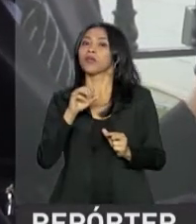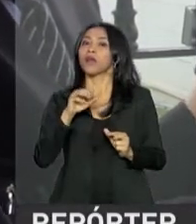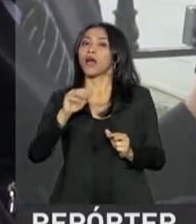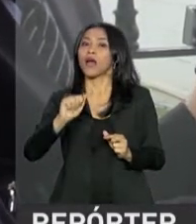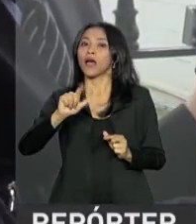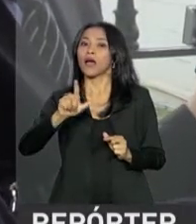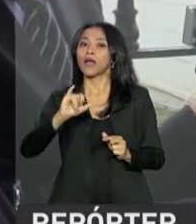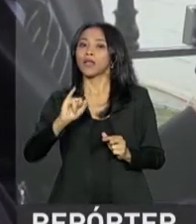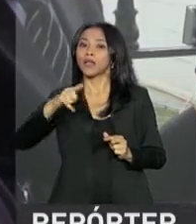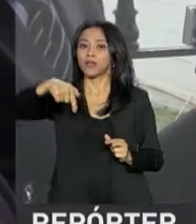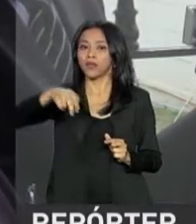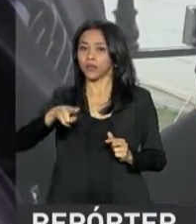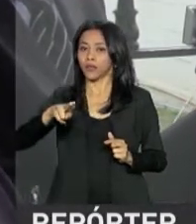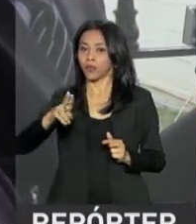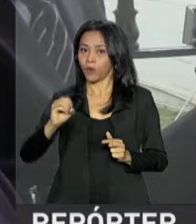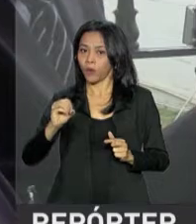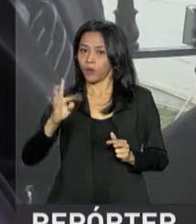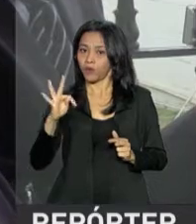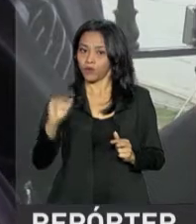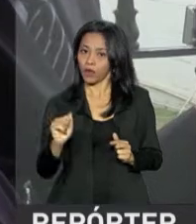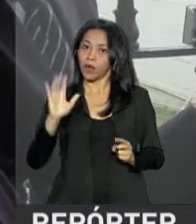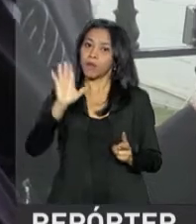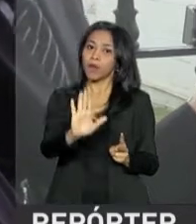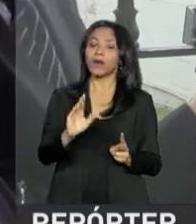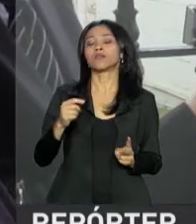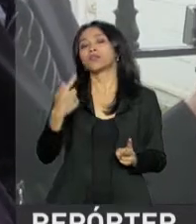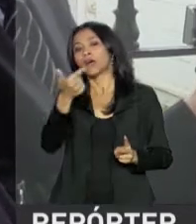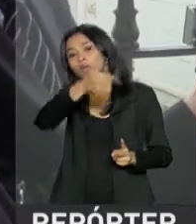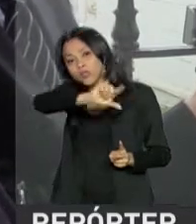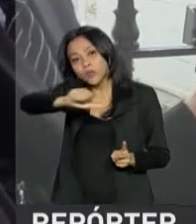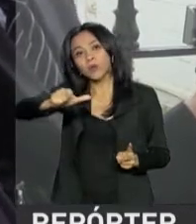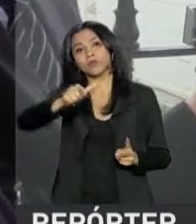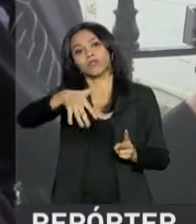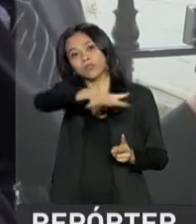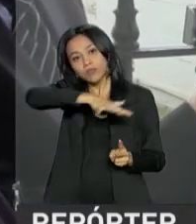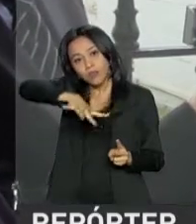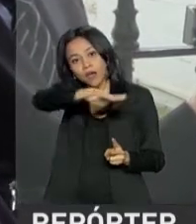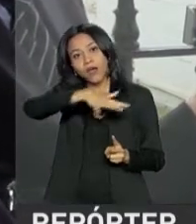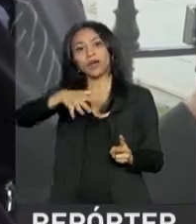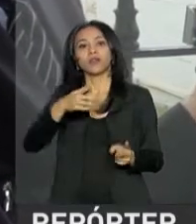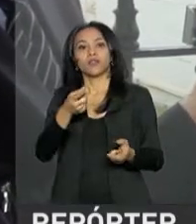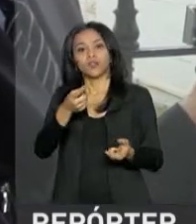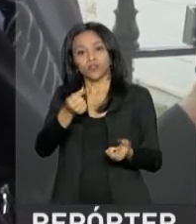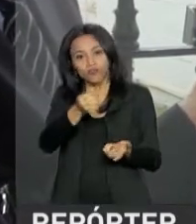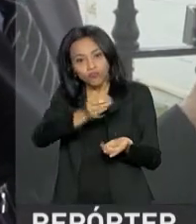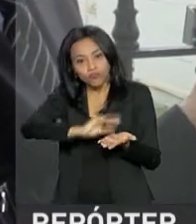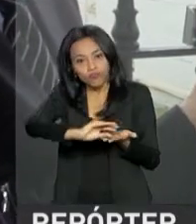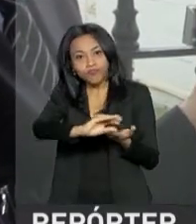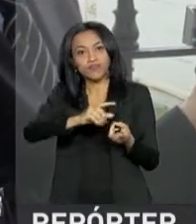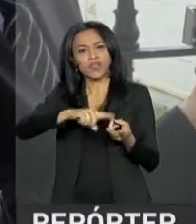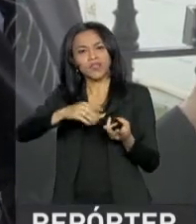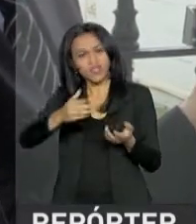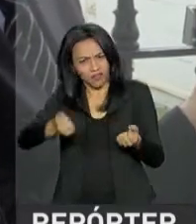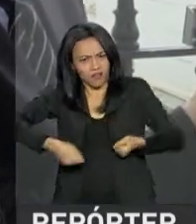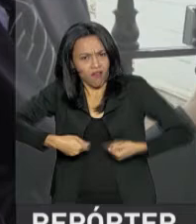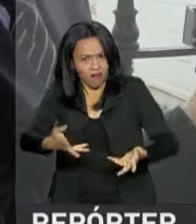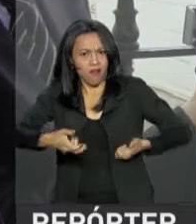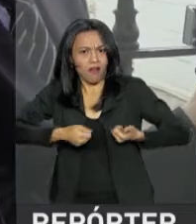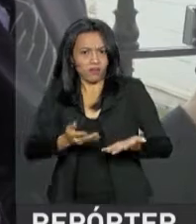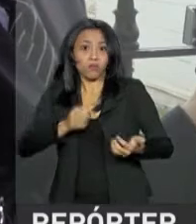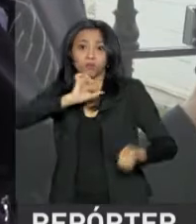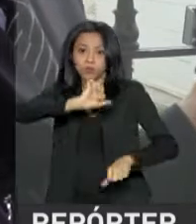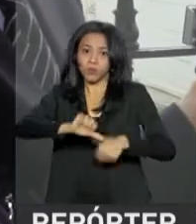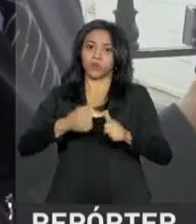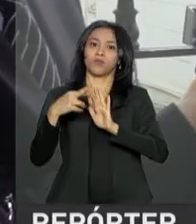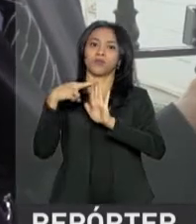o tratamento dado ao investimento, o tratamento dado à dedutibilidade de certas despesas mudou